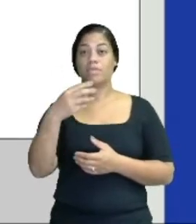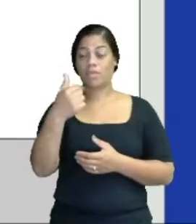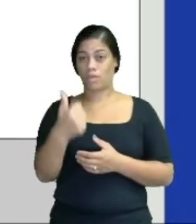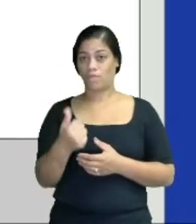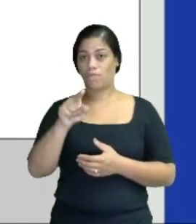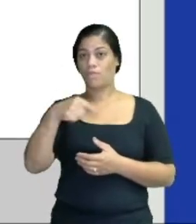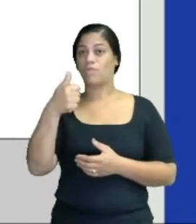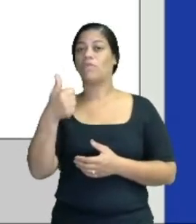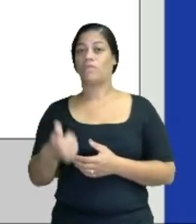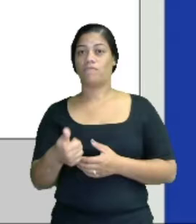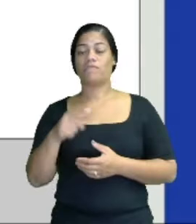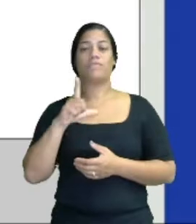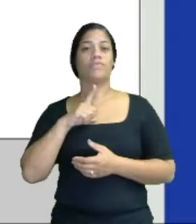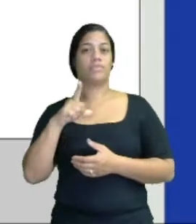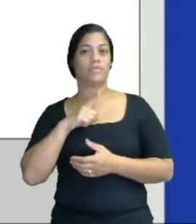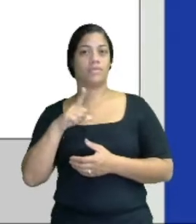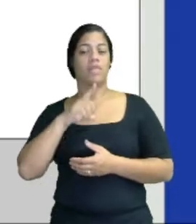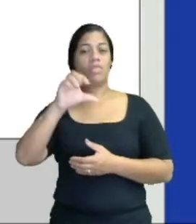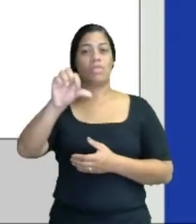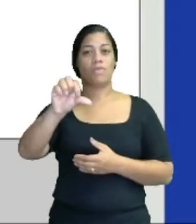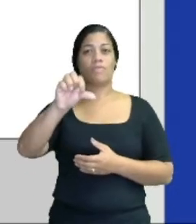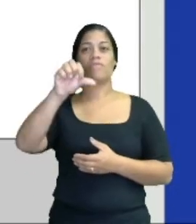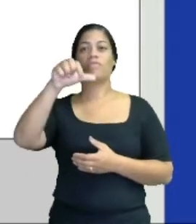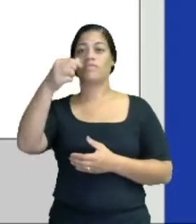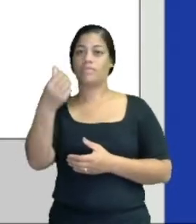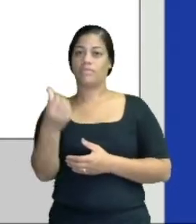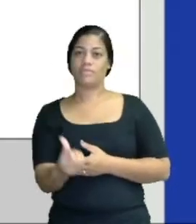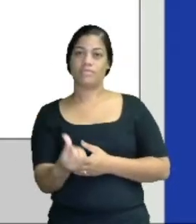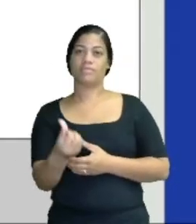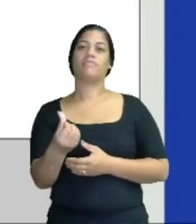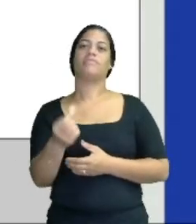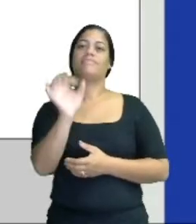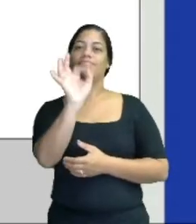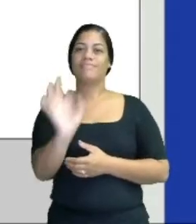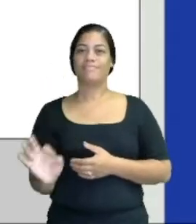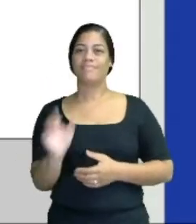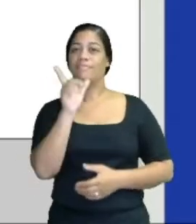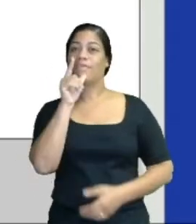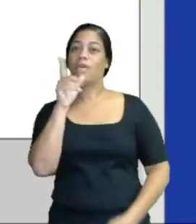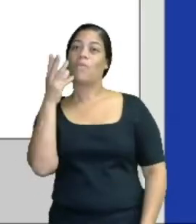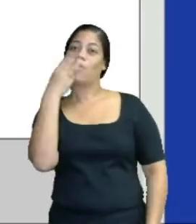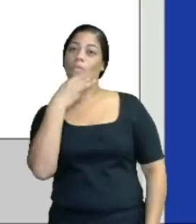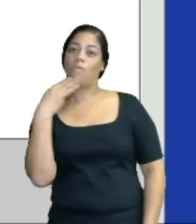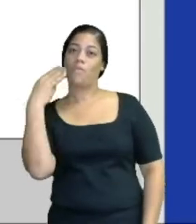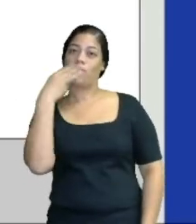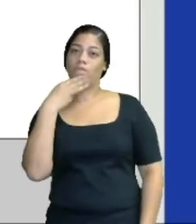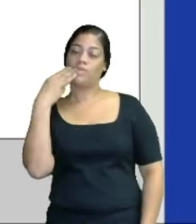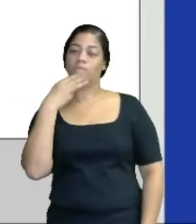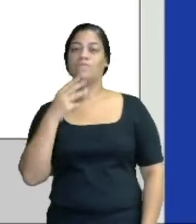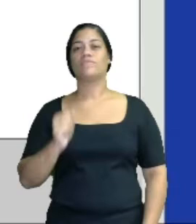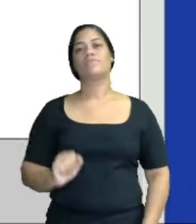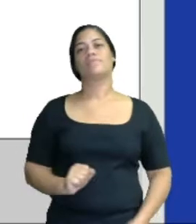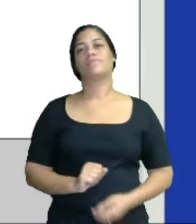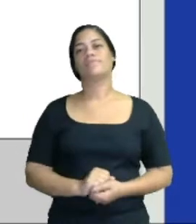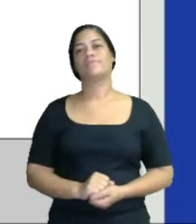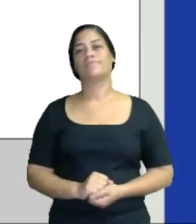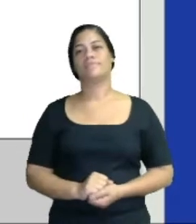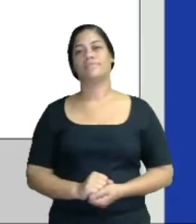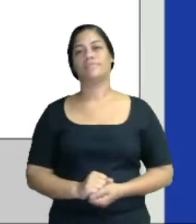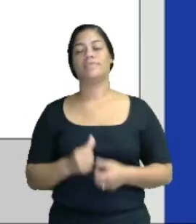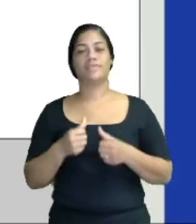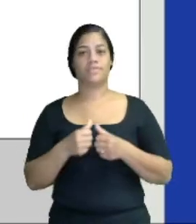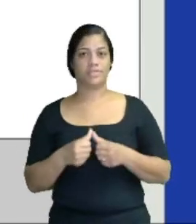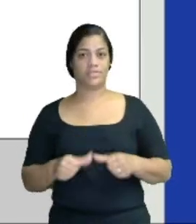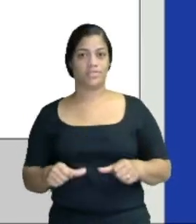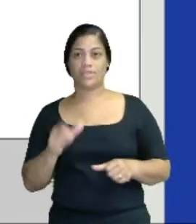31,1%, né, a gente vai ter que 96% dessa água doce líquida encontra-se